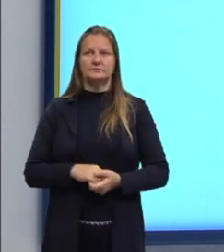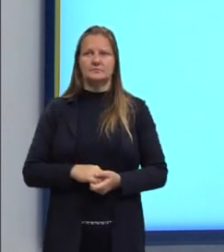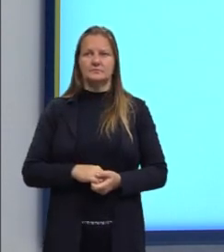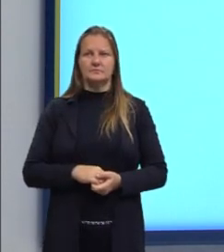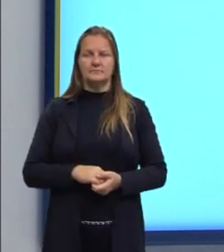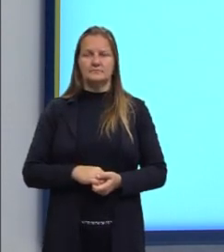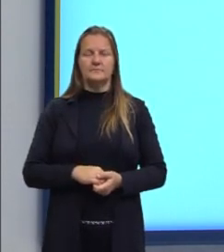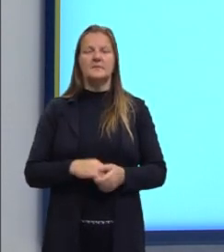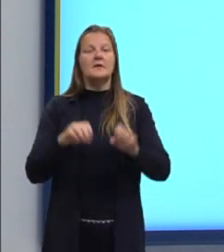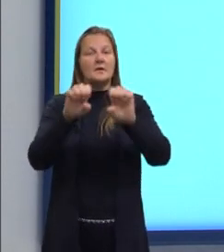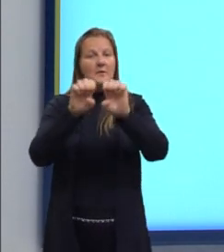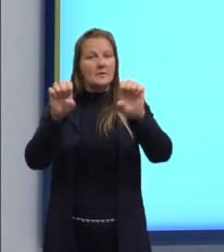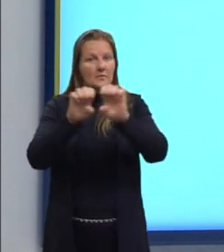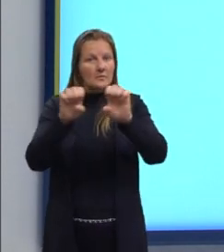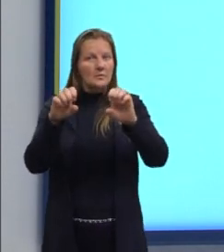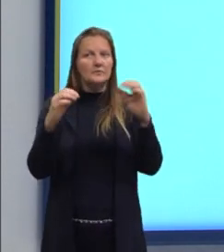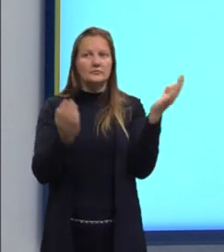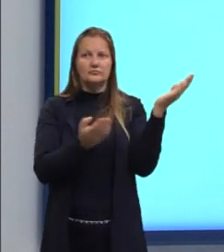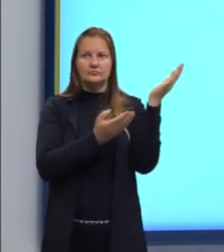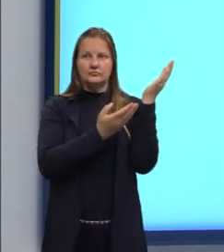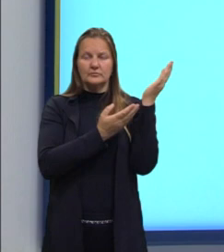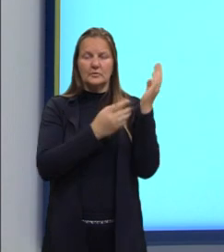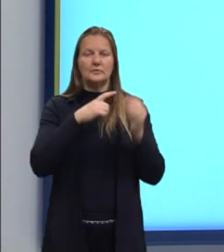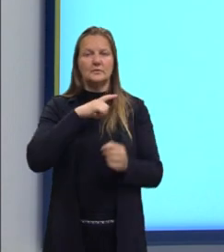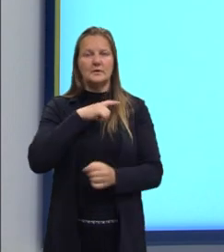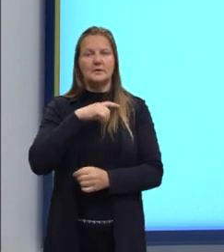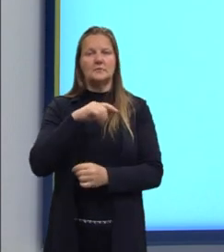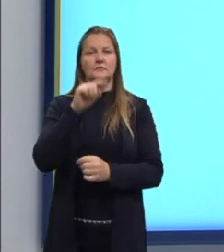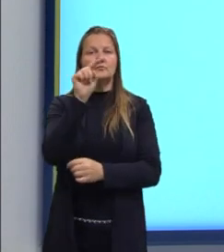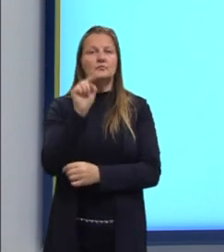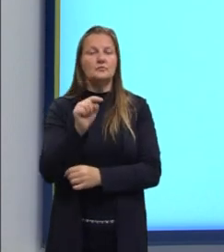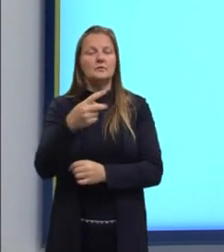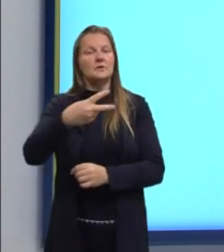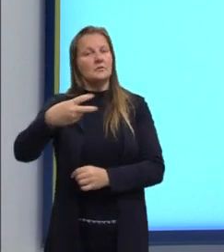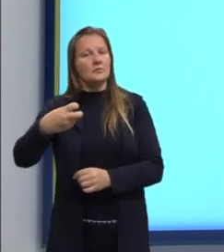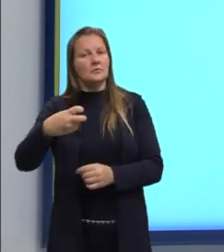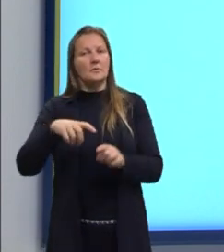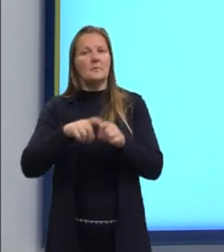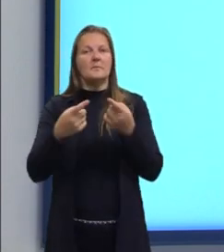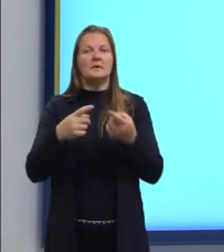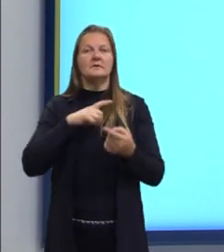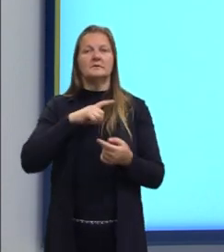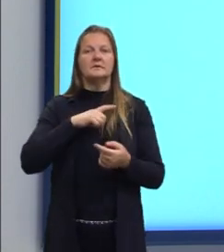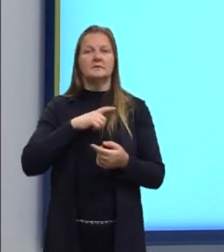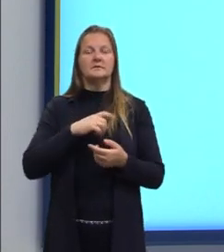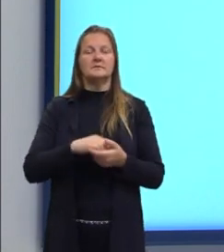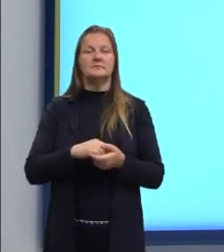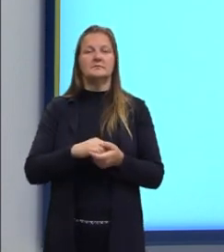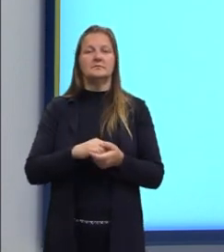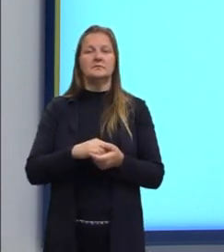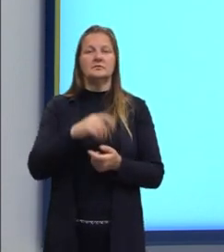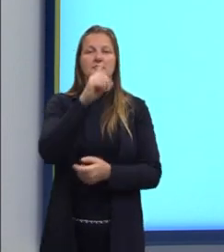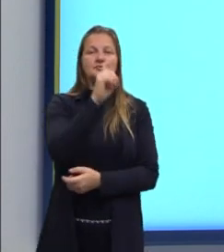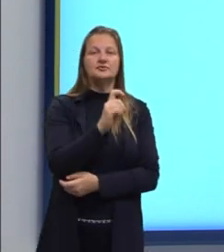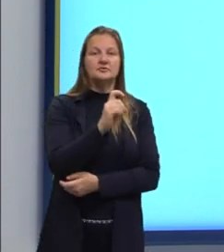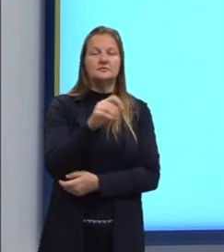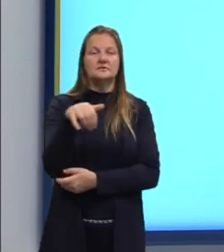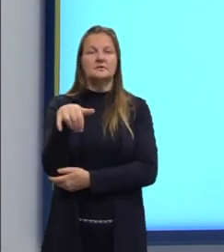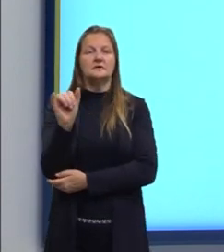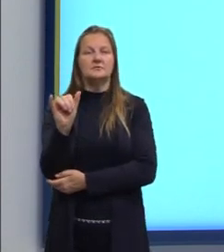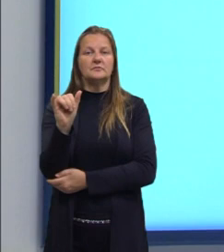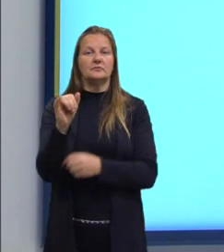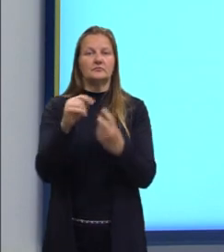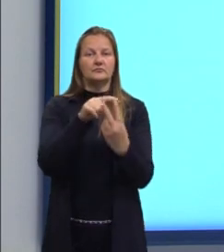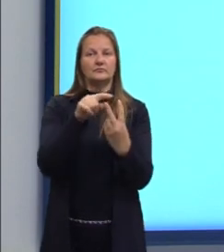ali uma equação porque eu tenho incógnita e tenho igualdade mas eu tenho as incógnitas elix e y apenas